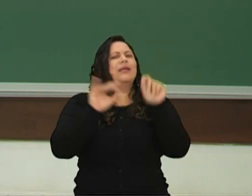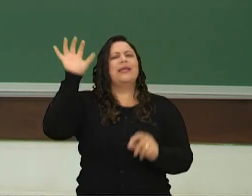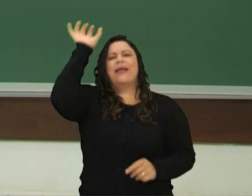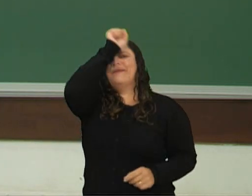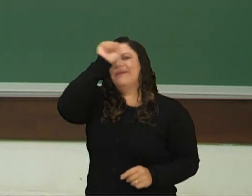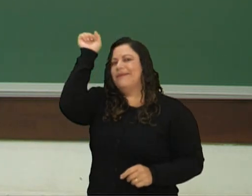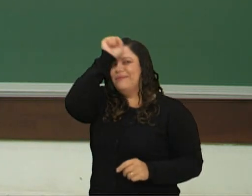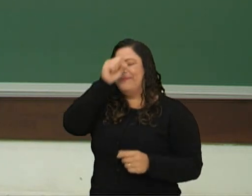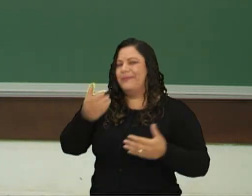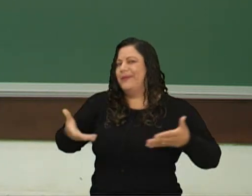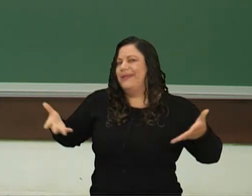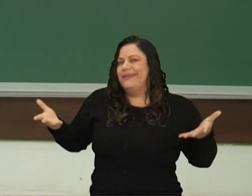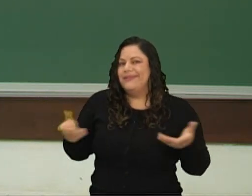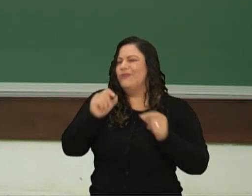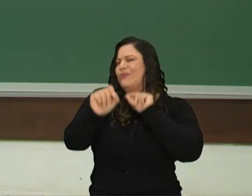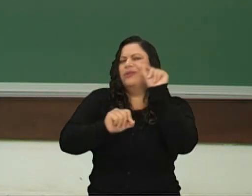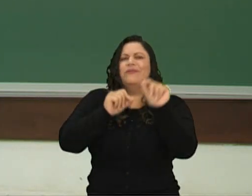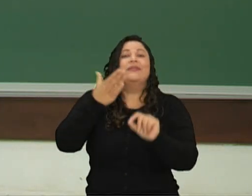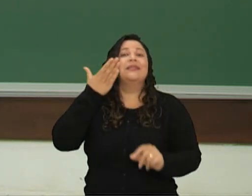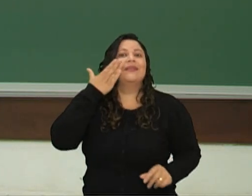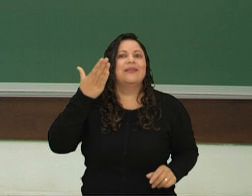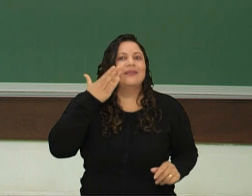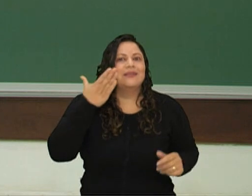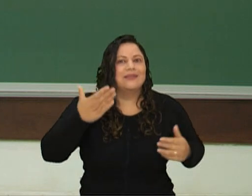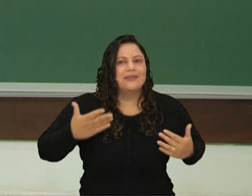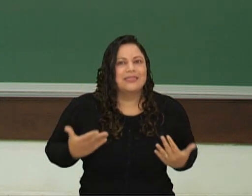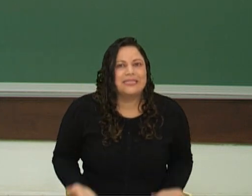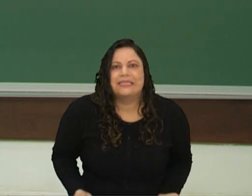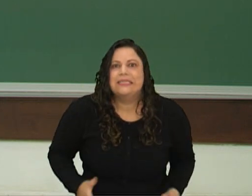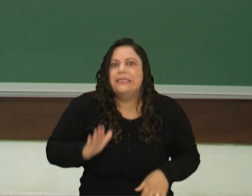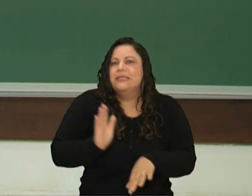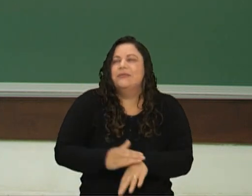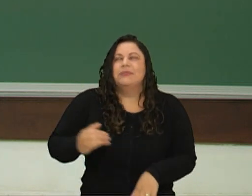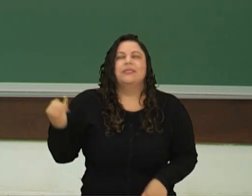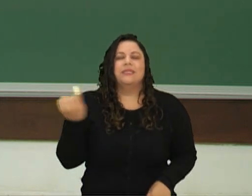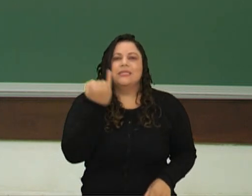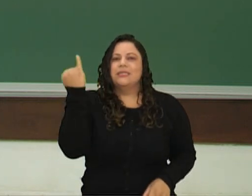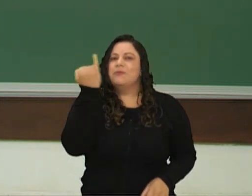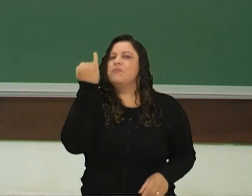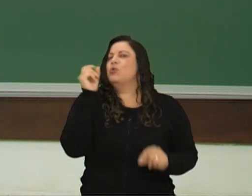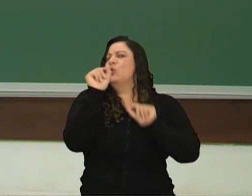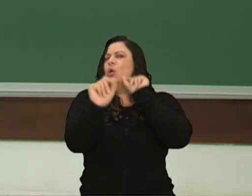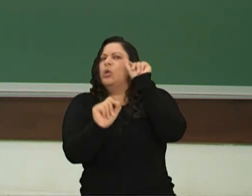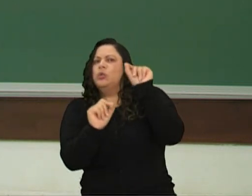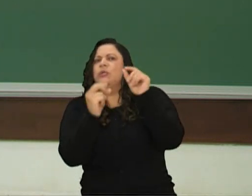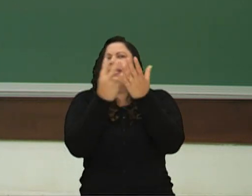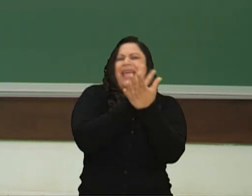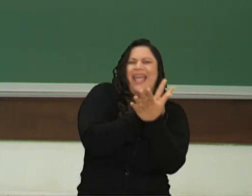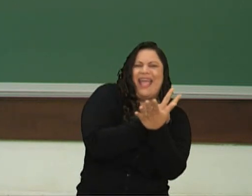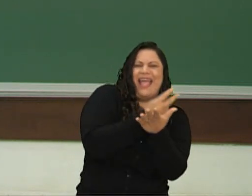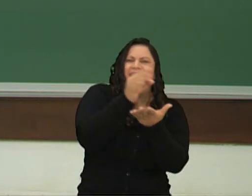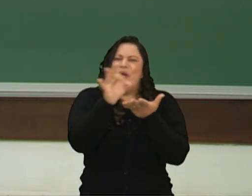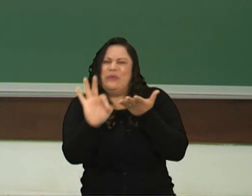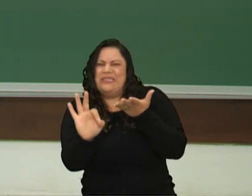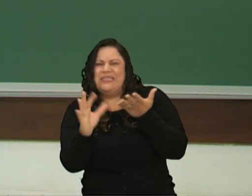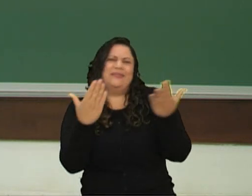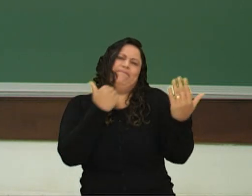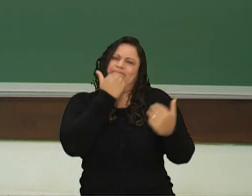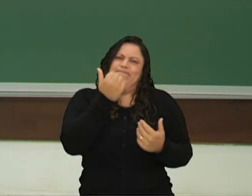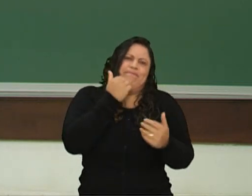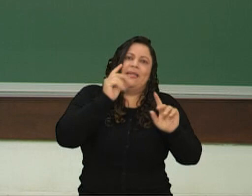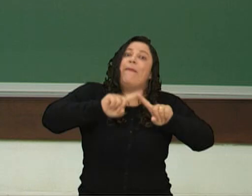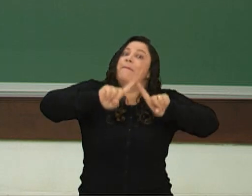aprendeu, para ver o que vocês sabem, que mais importante do que você erra ou você acerta é o que você aprende